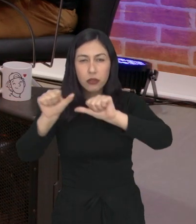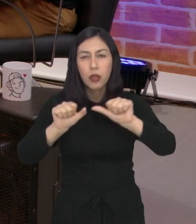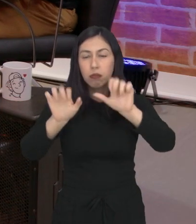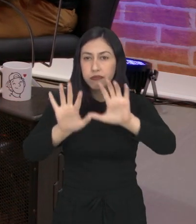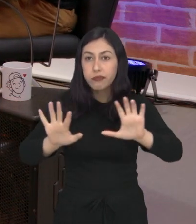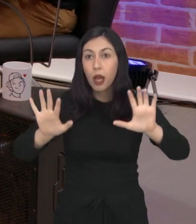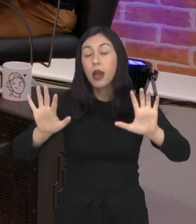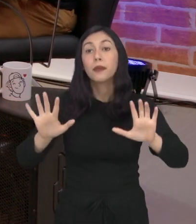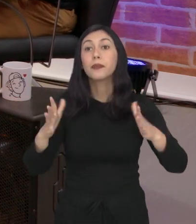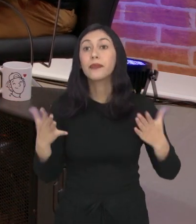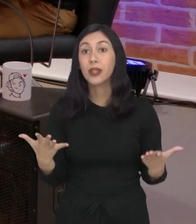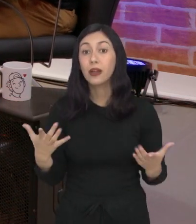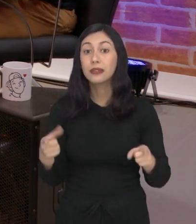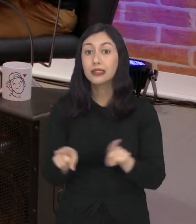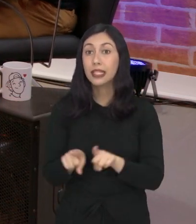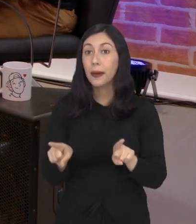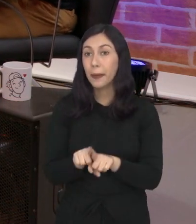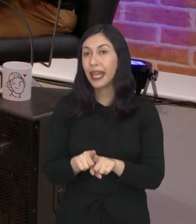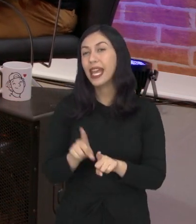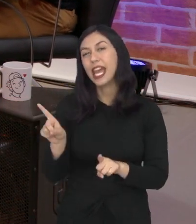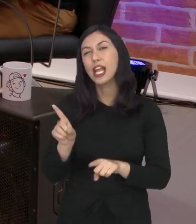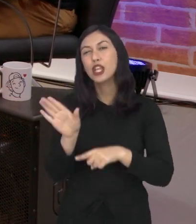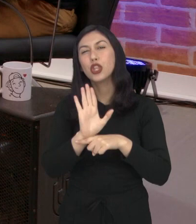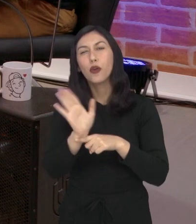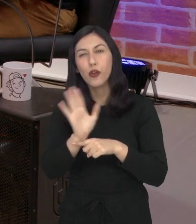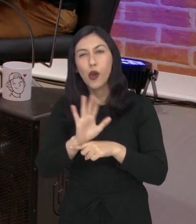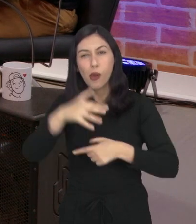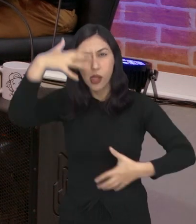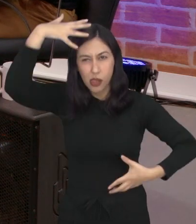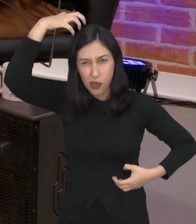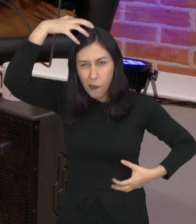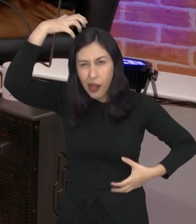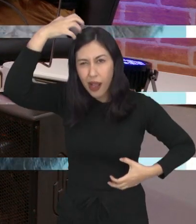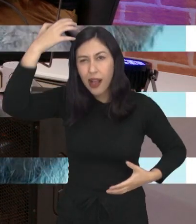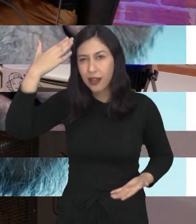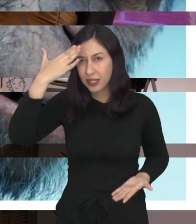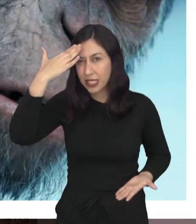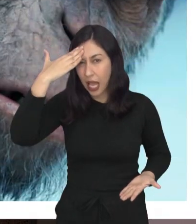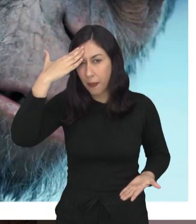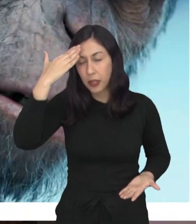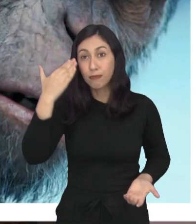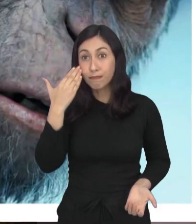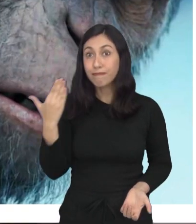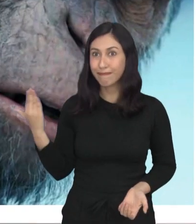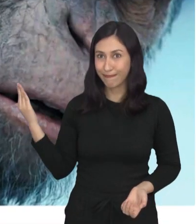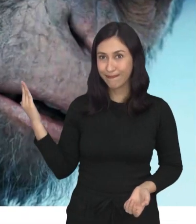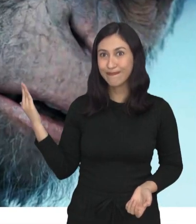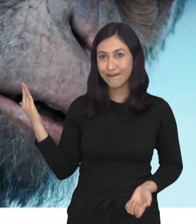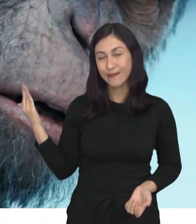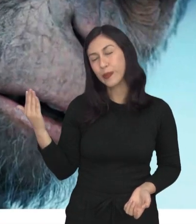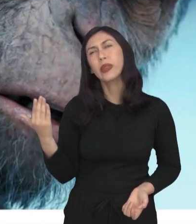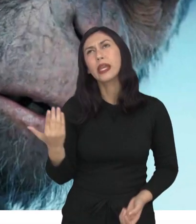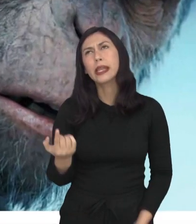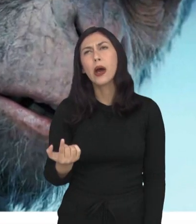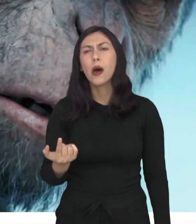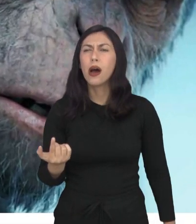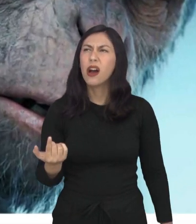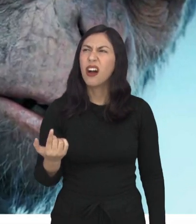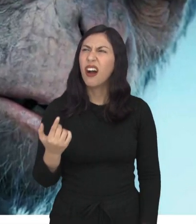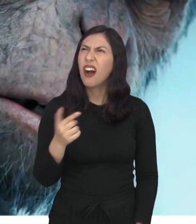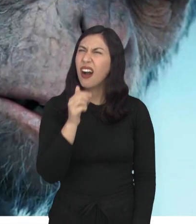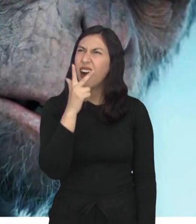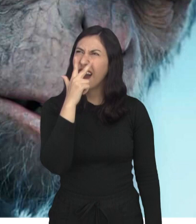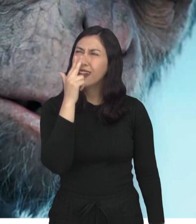para essa questão. Ele também faz o Caesar, do Planeta dos Macacos, dos novos Planetas dos Macacos. É ele. Ele teve uma Comic Con que eu fui, acho que foi antes